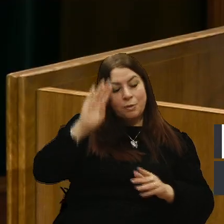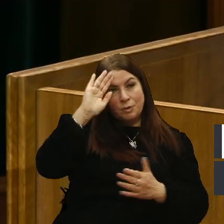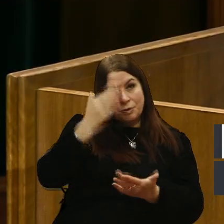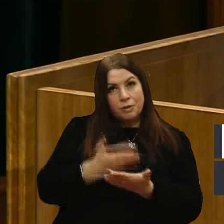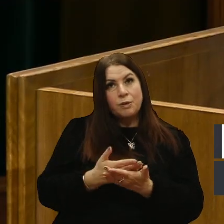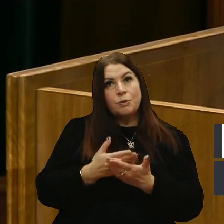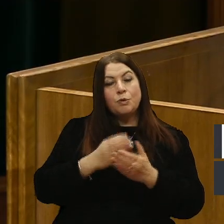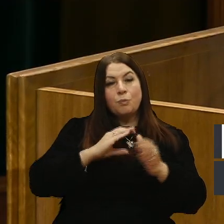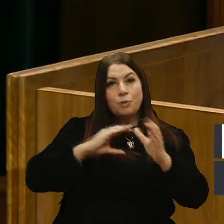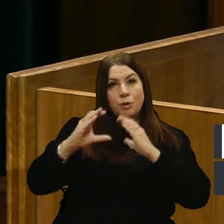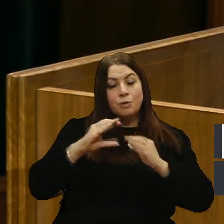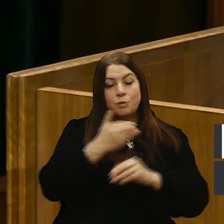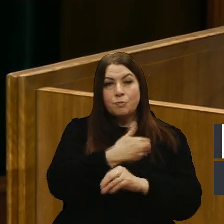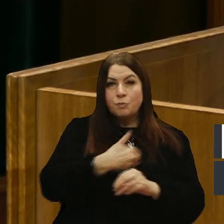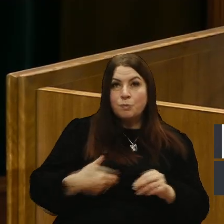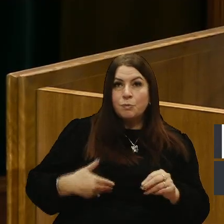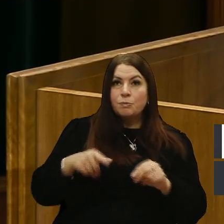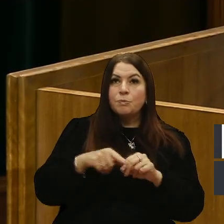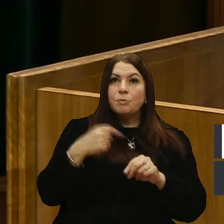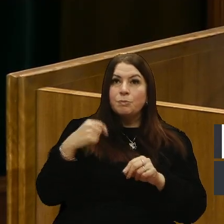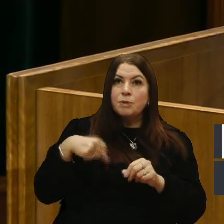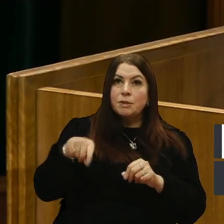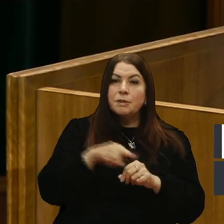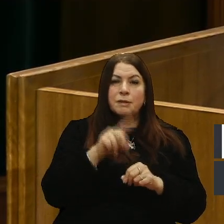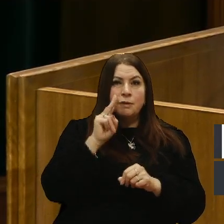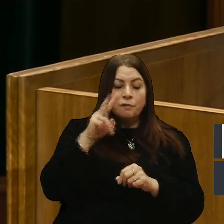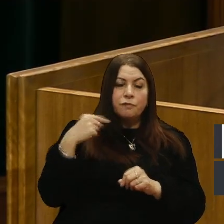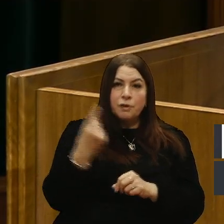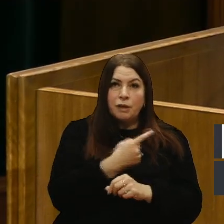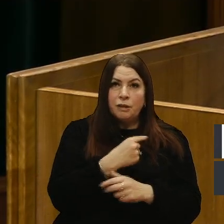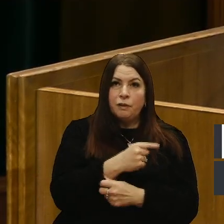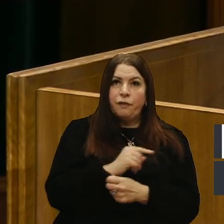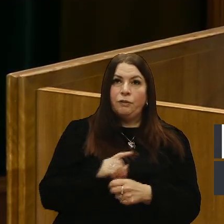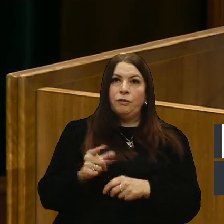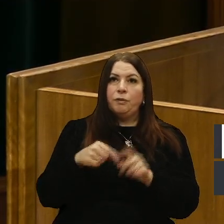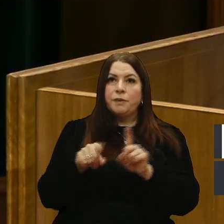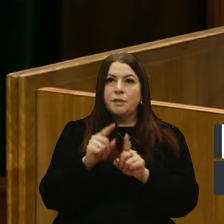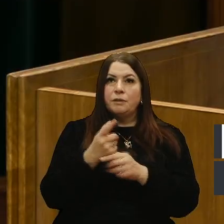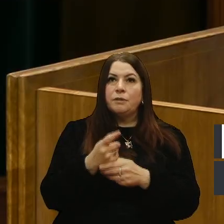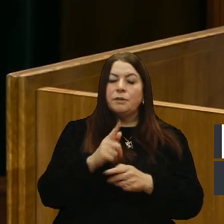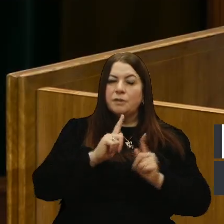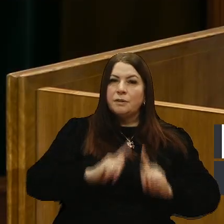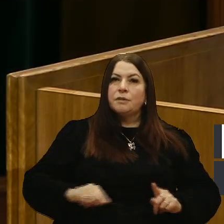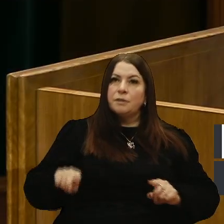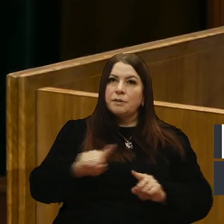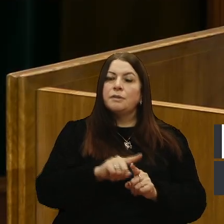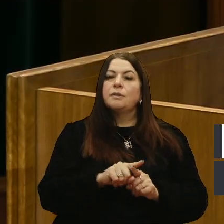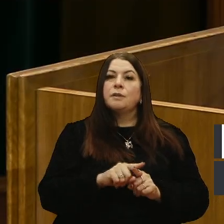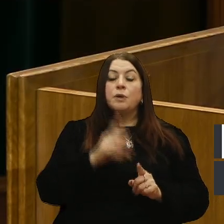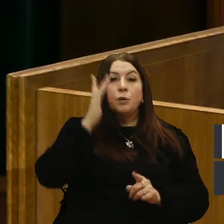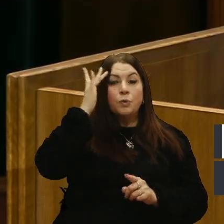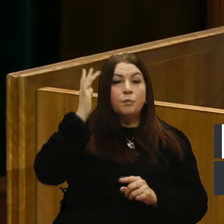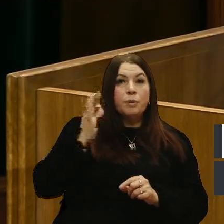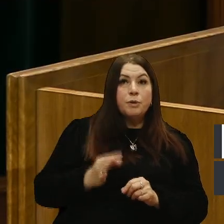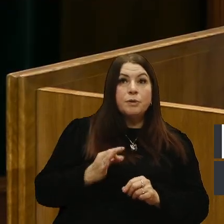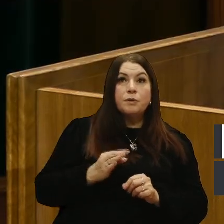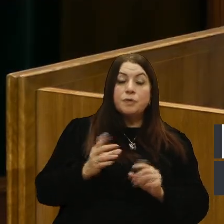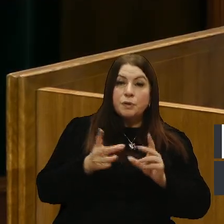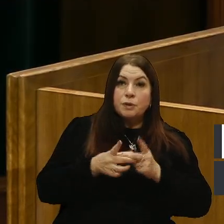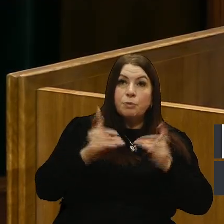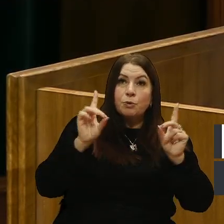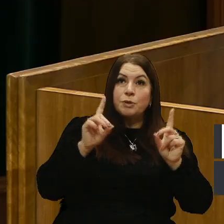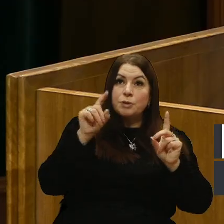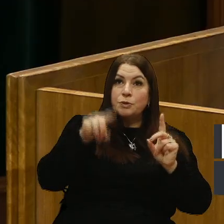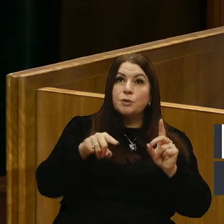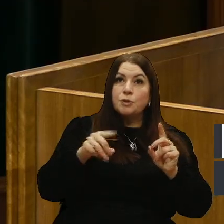que a comunicação pública precisava ser fortalecida. Começou com gestores que compreenderam que a democracia só